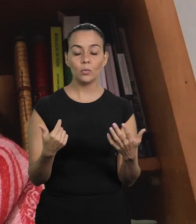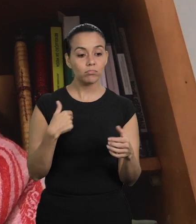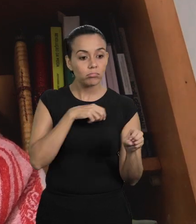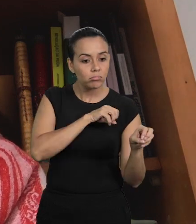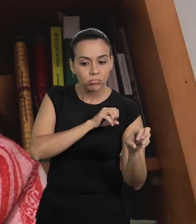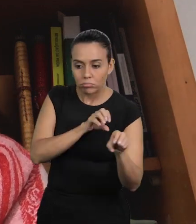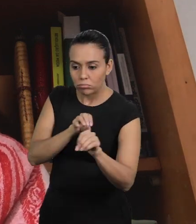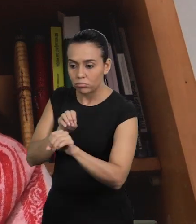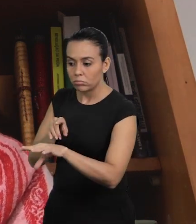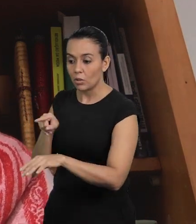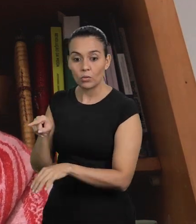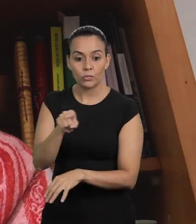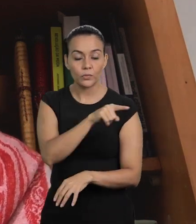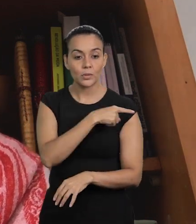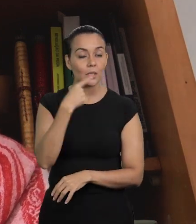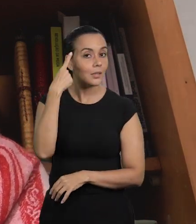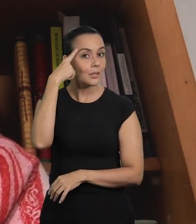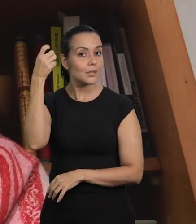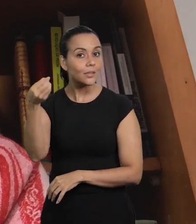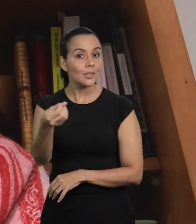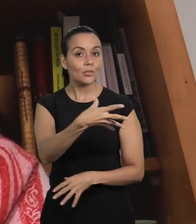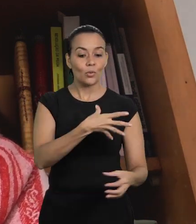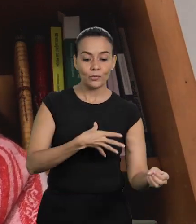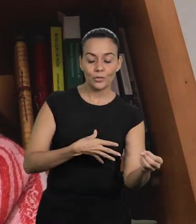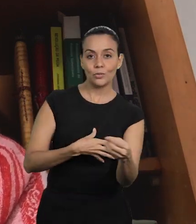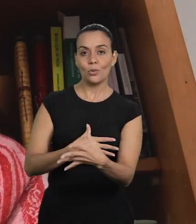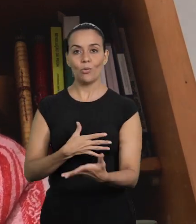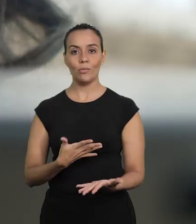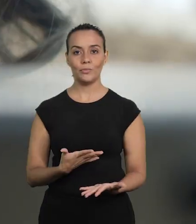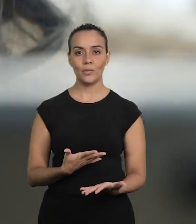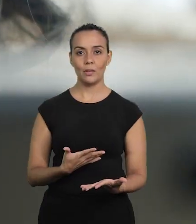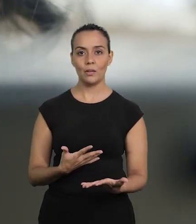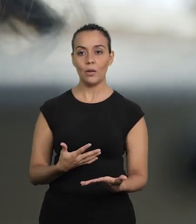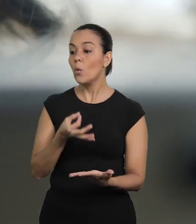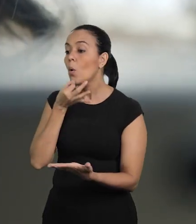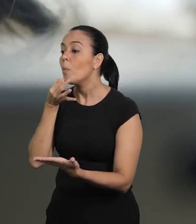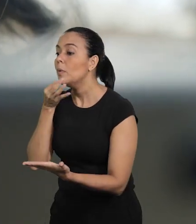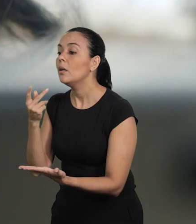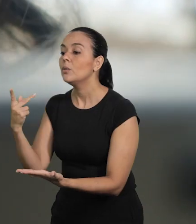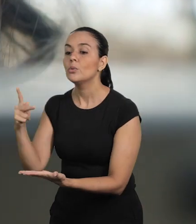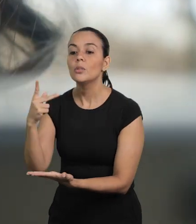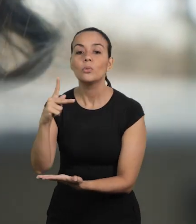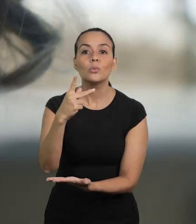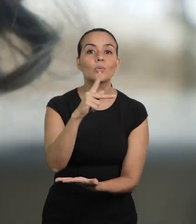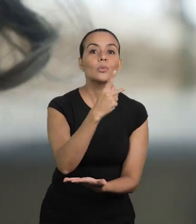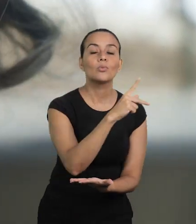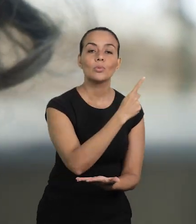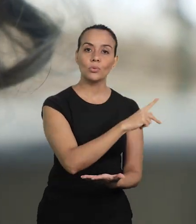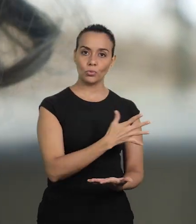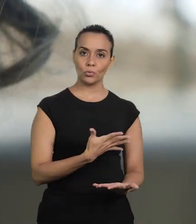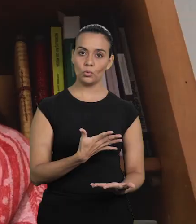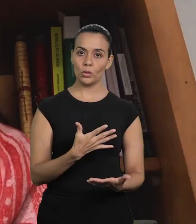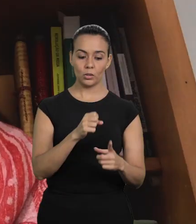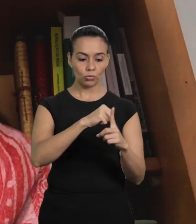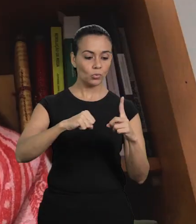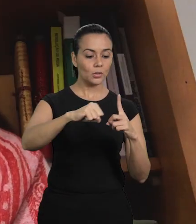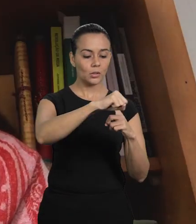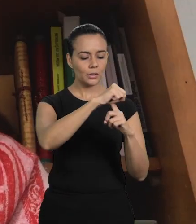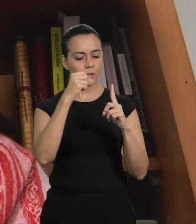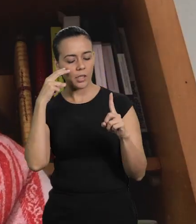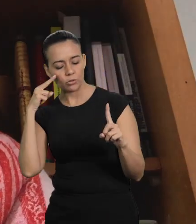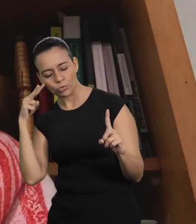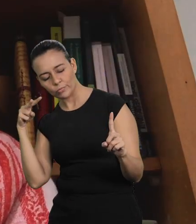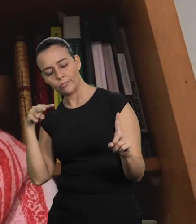mais importante. Deixar eles falarem, atuarem, um olhar para a sociedade, ver o quanto essa